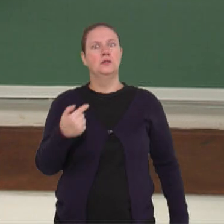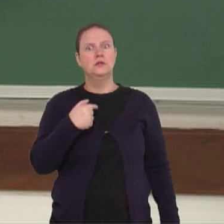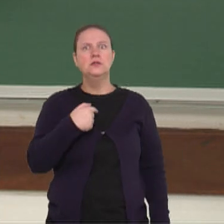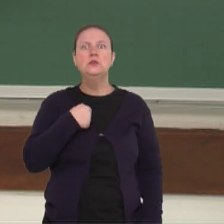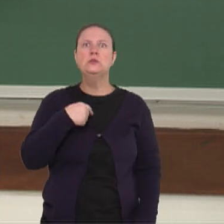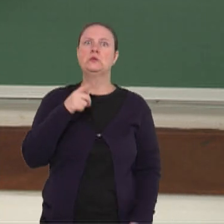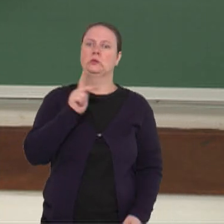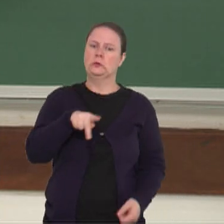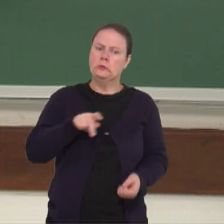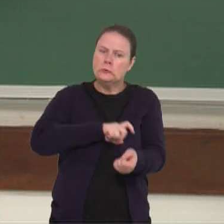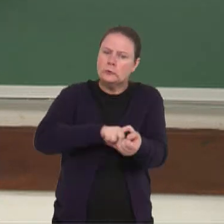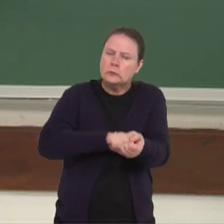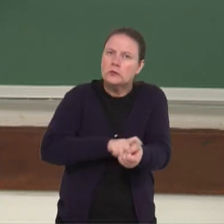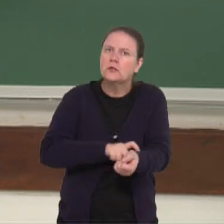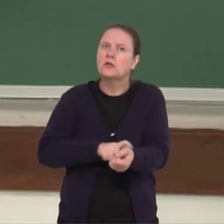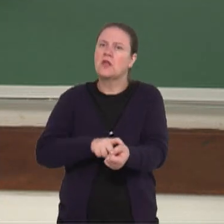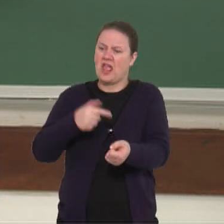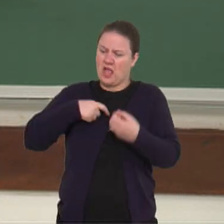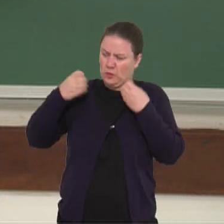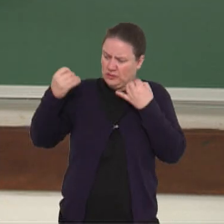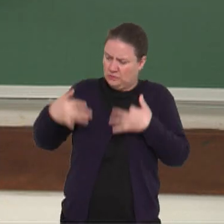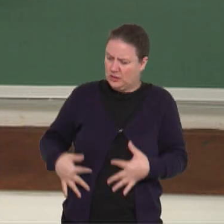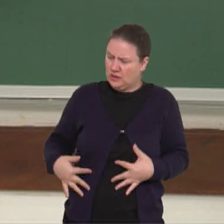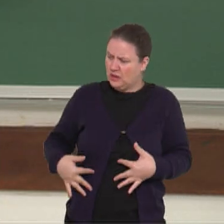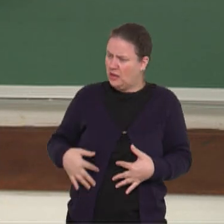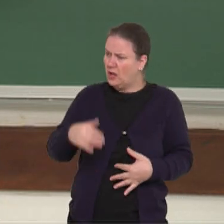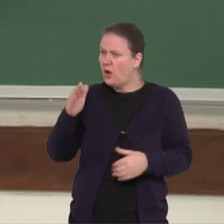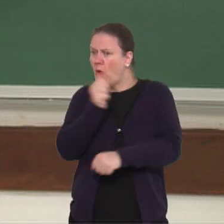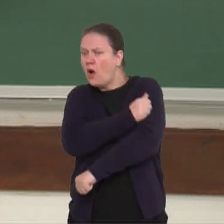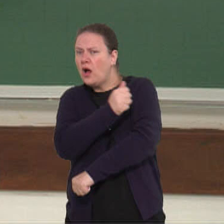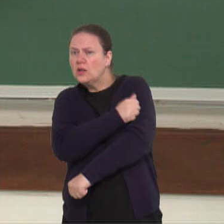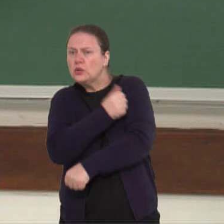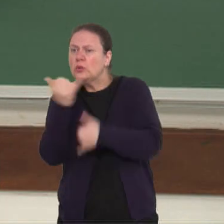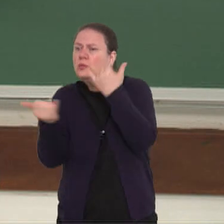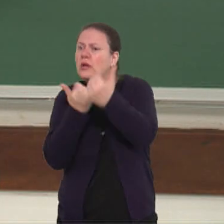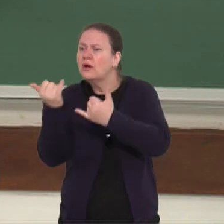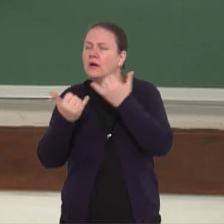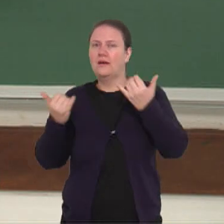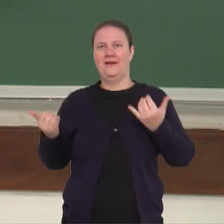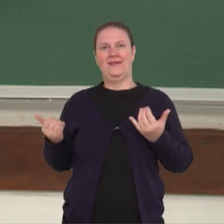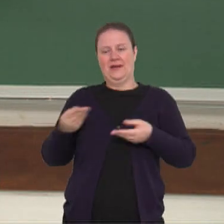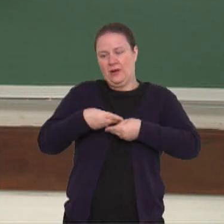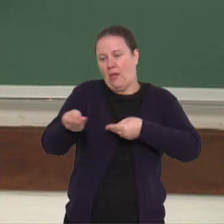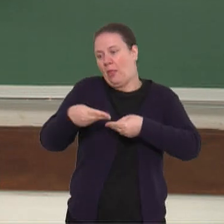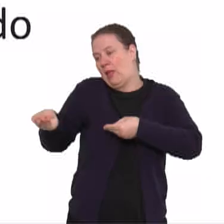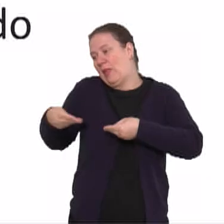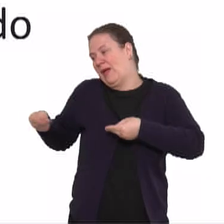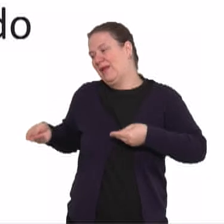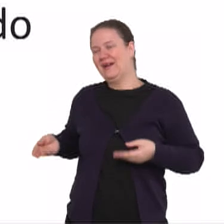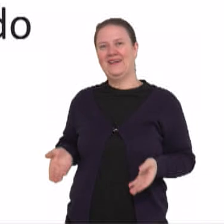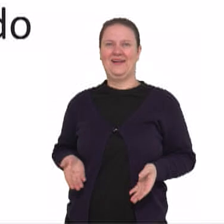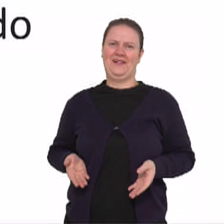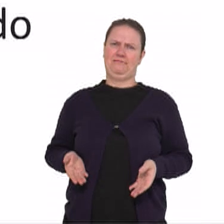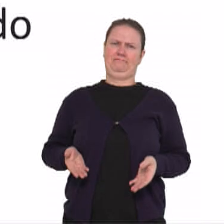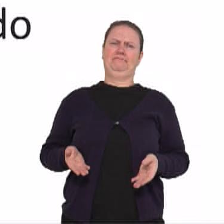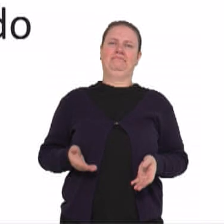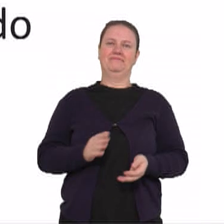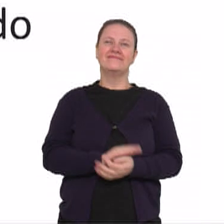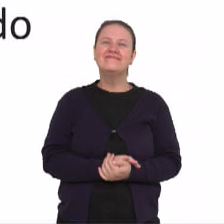quando eu estou fazendo uma explicação e os alunos estão jogando carta. Então, para elaborar uma